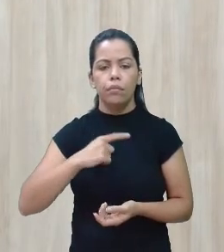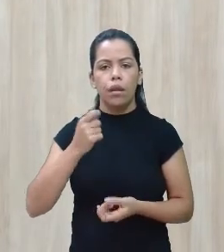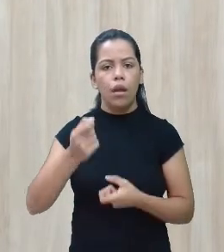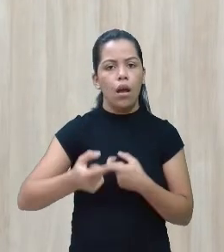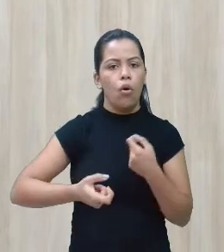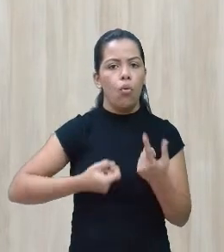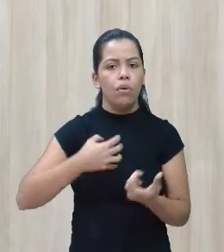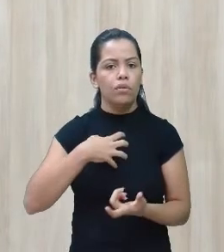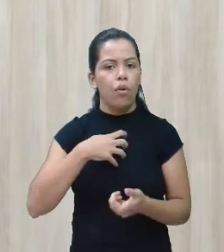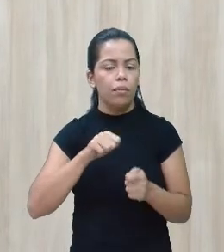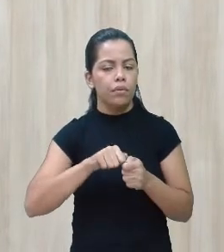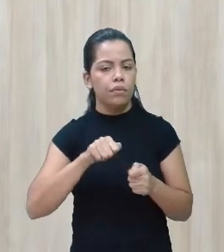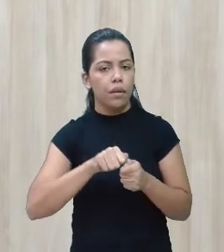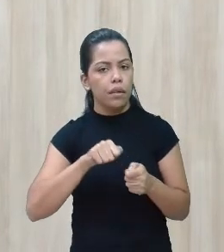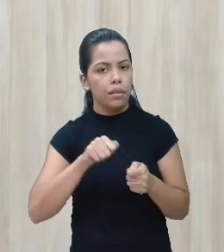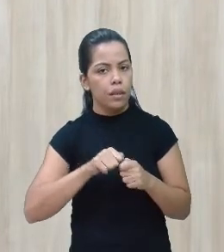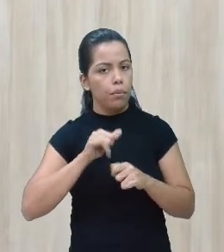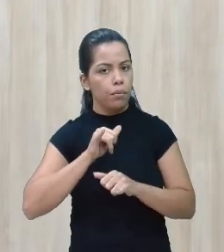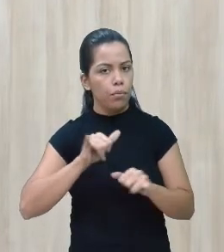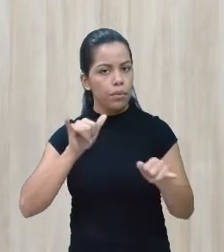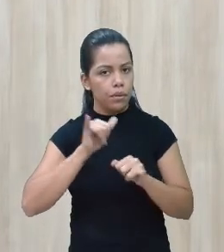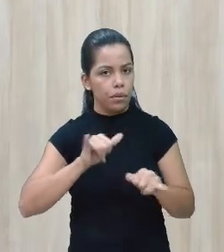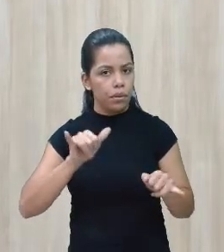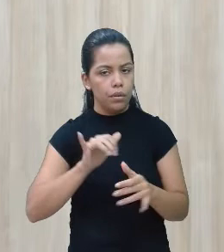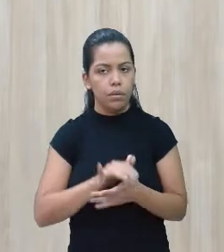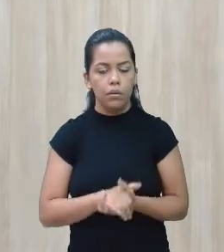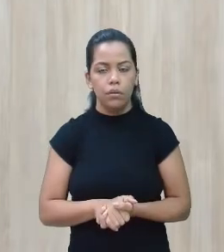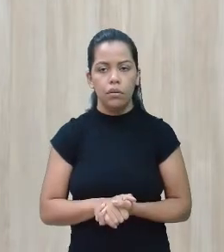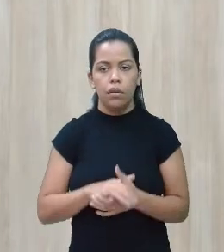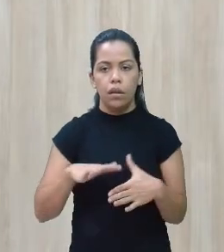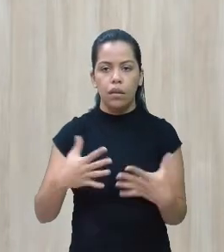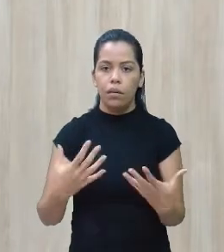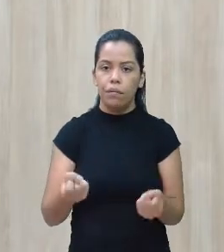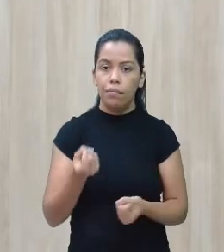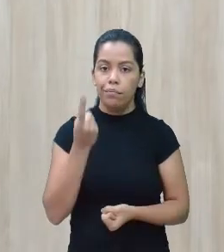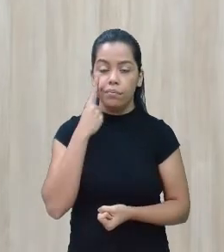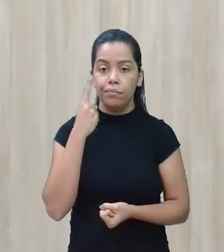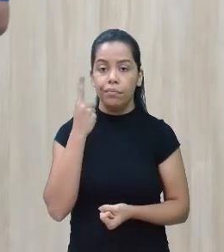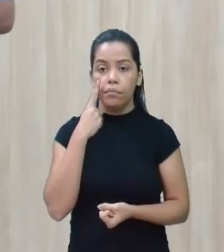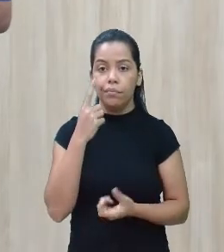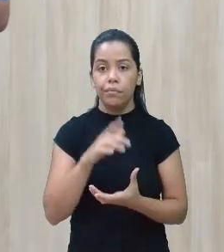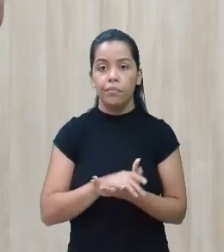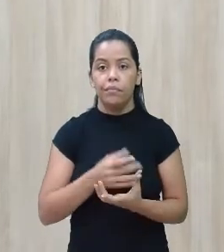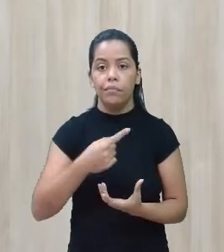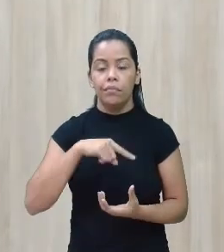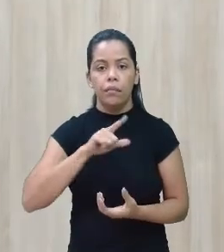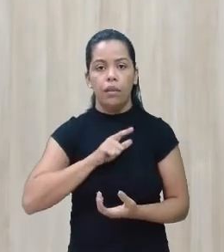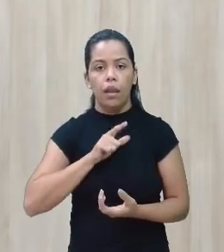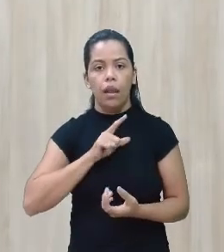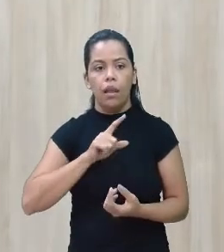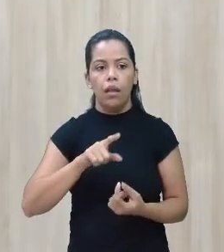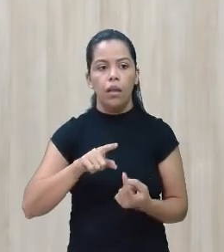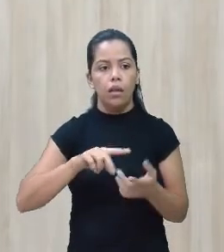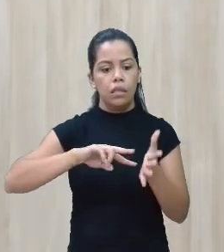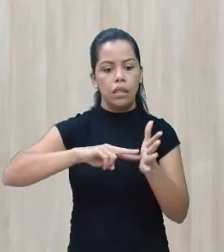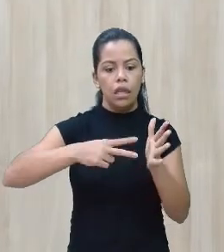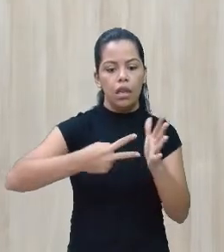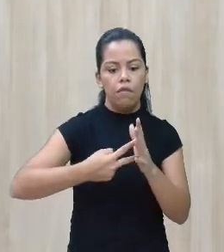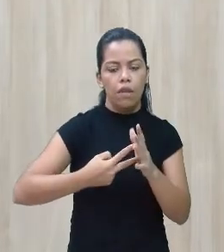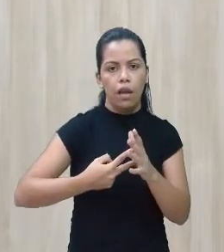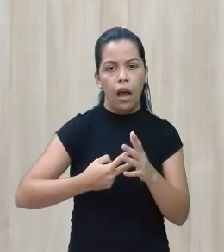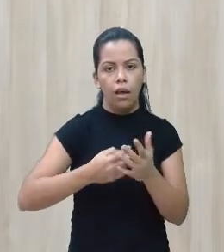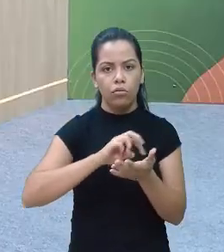fazer a publicidade, né? Então, vamos lá. Entre esses recursos, a gente tem o duplo sentido, a gente